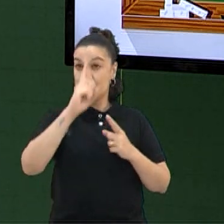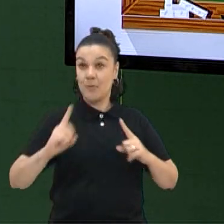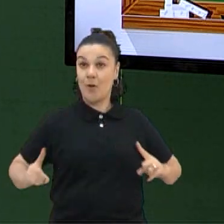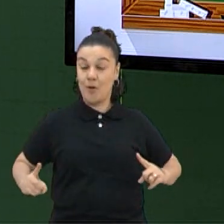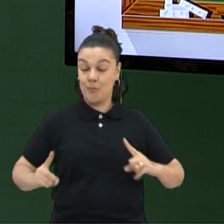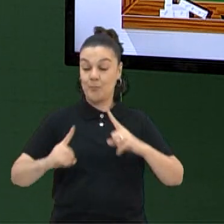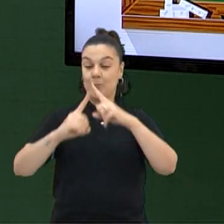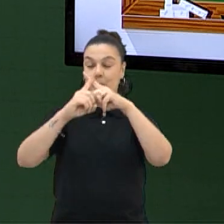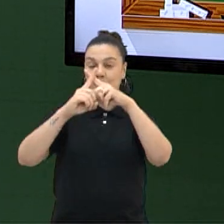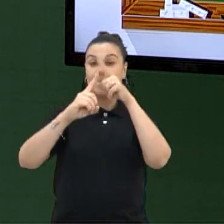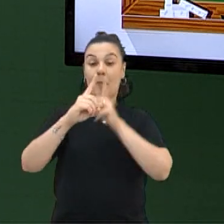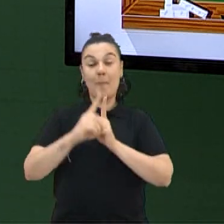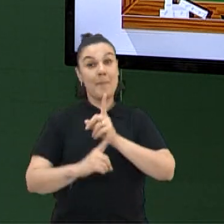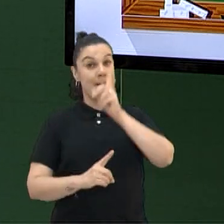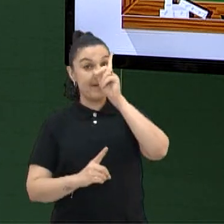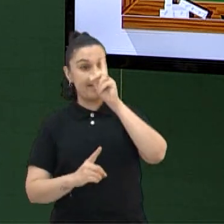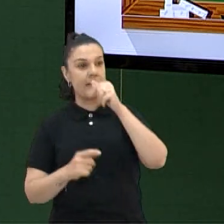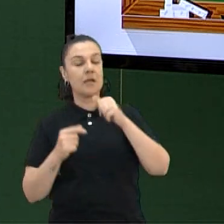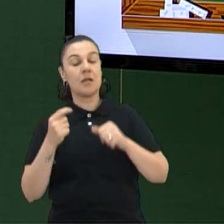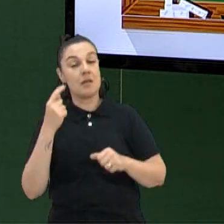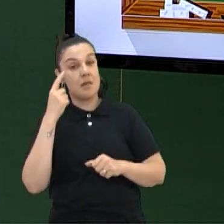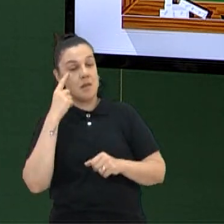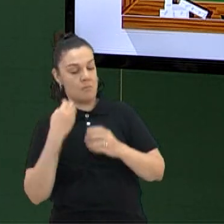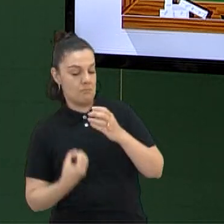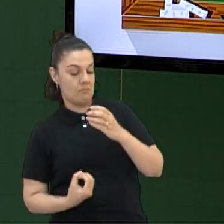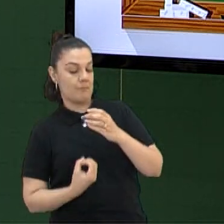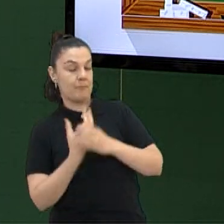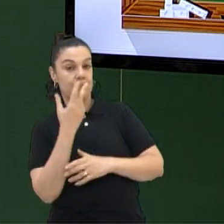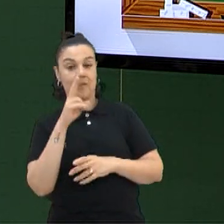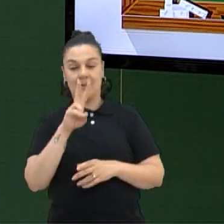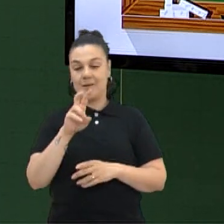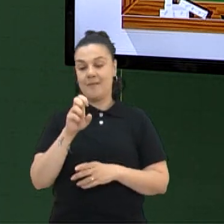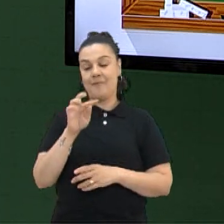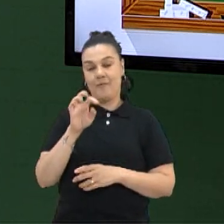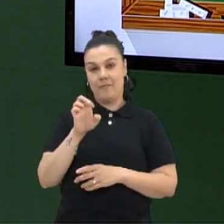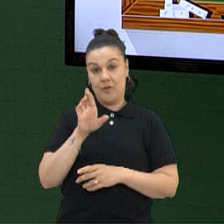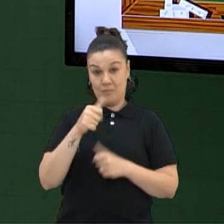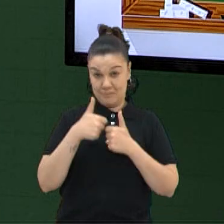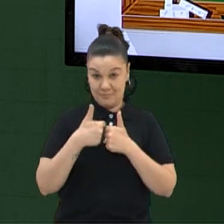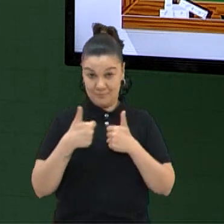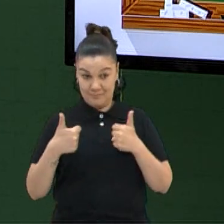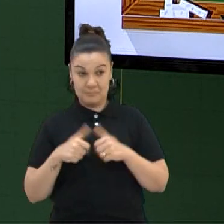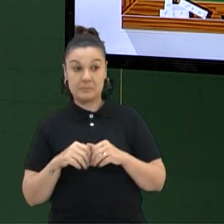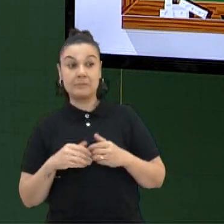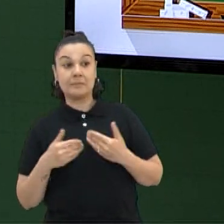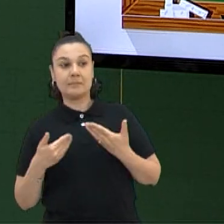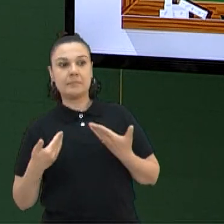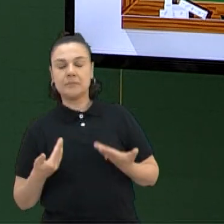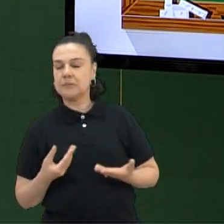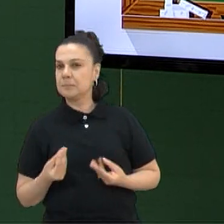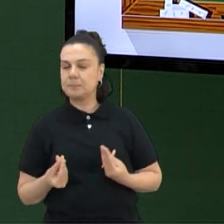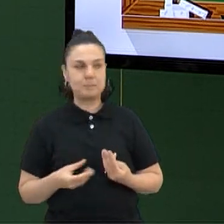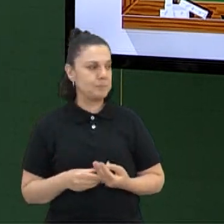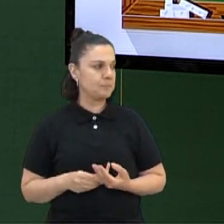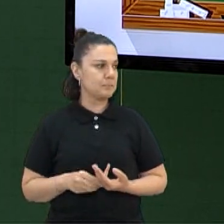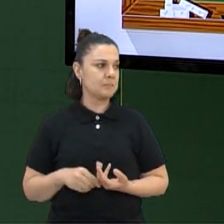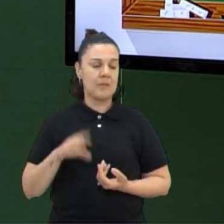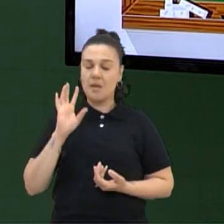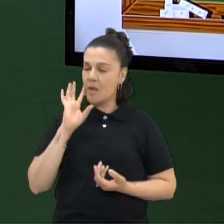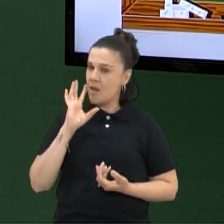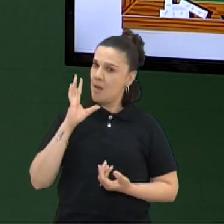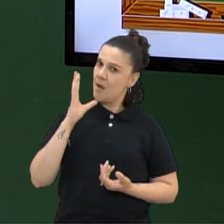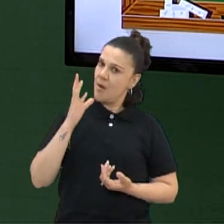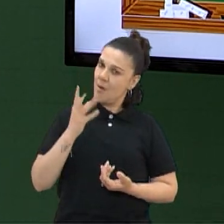cima. Ou seja, eu crio esse vetor, certo? Então, nesse caso,